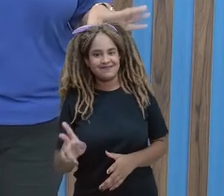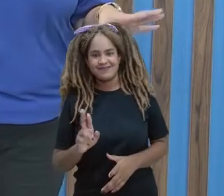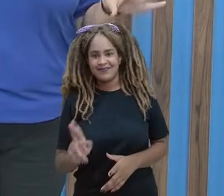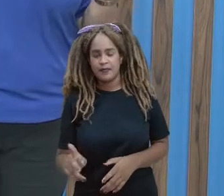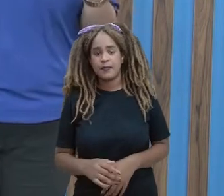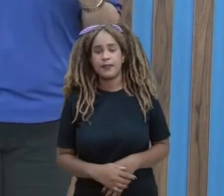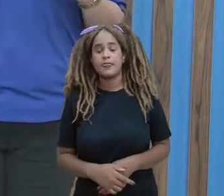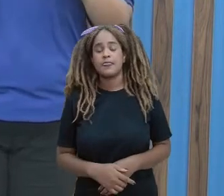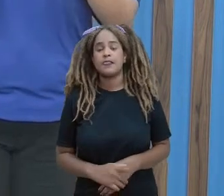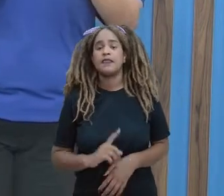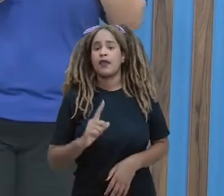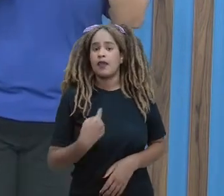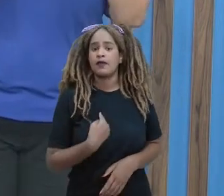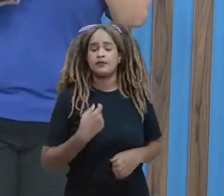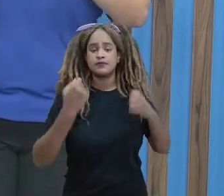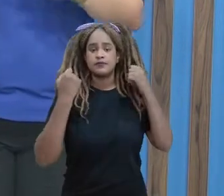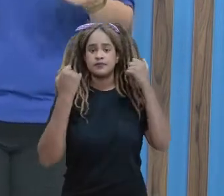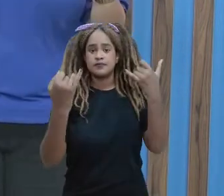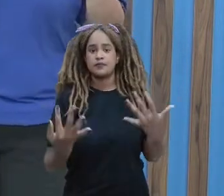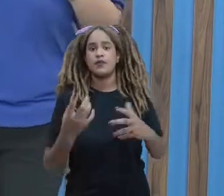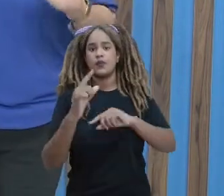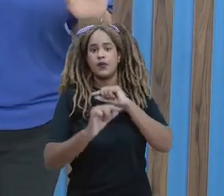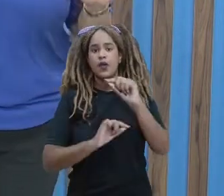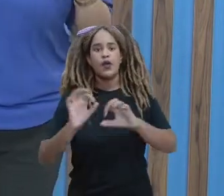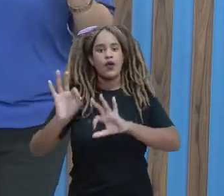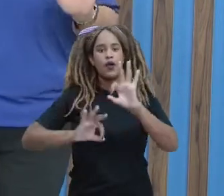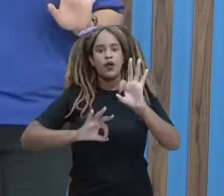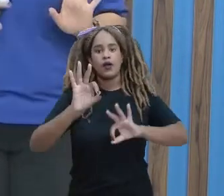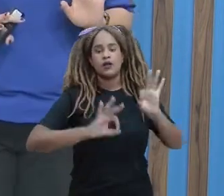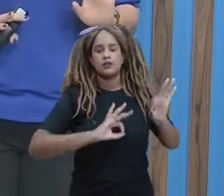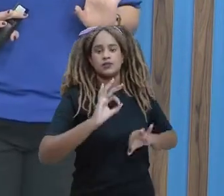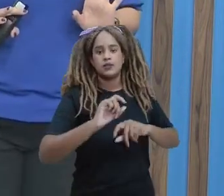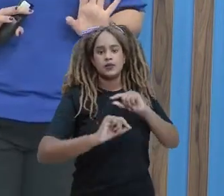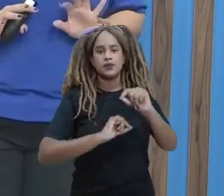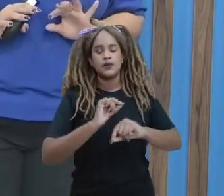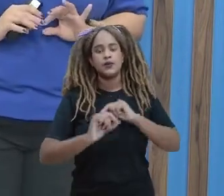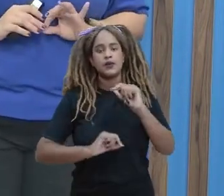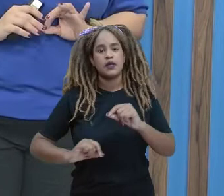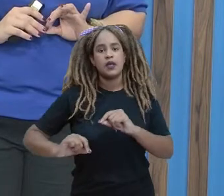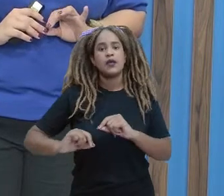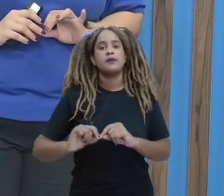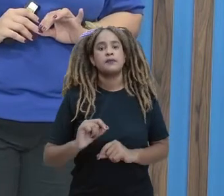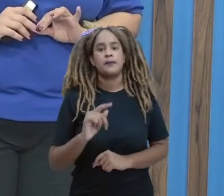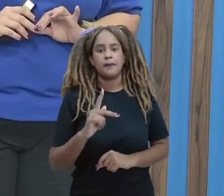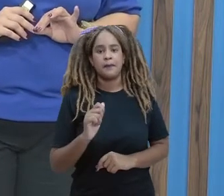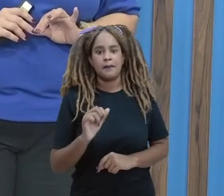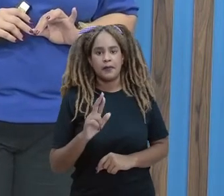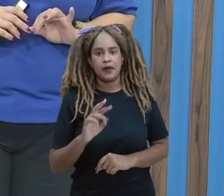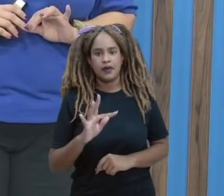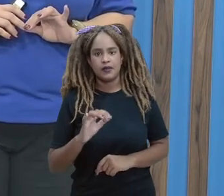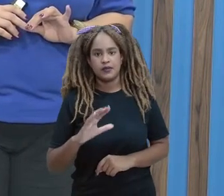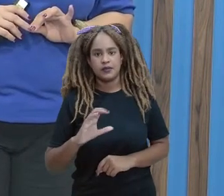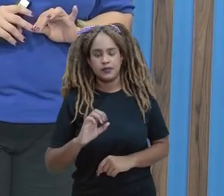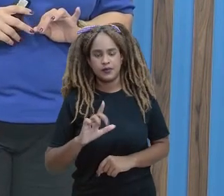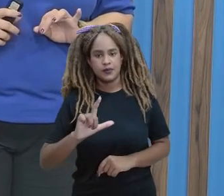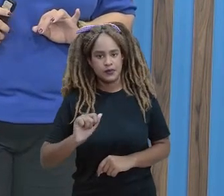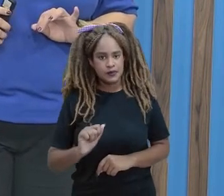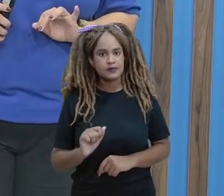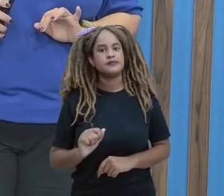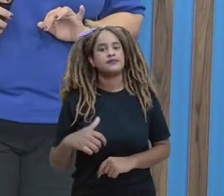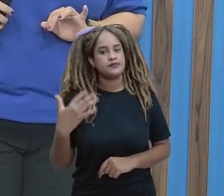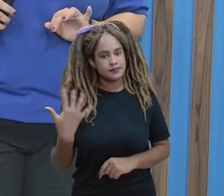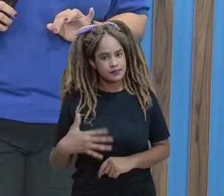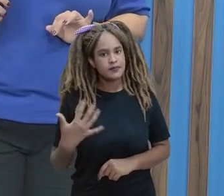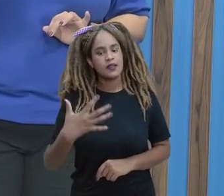gente. A gente tá falando aqui de rearranjo de partícula. Pois é. Rapaz, o